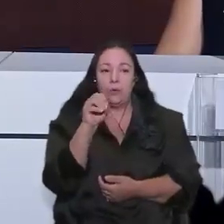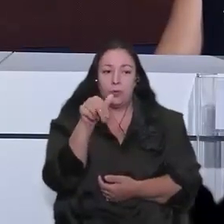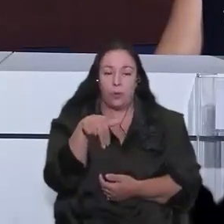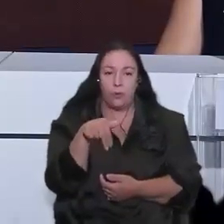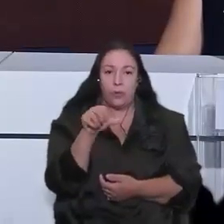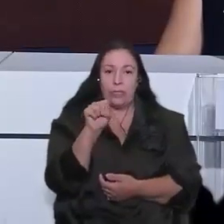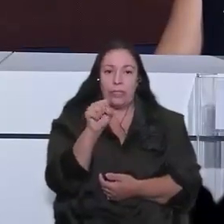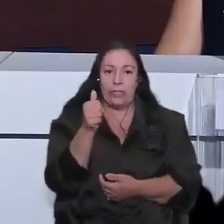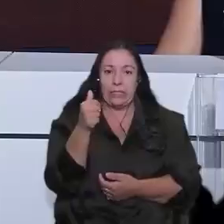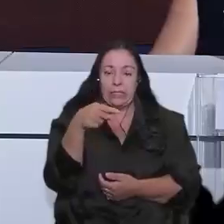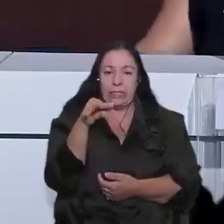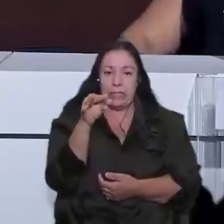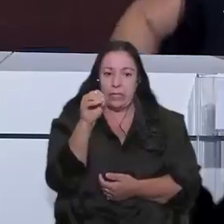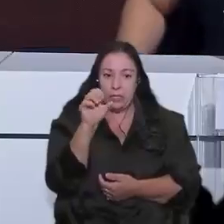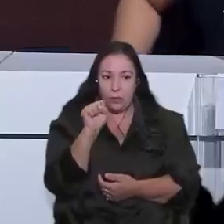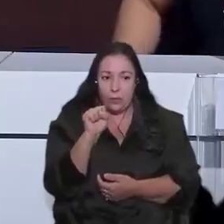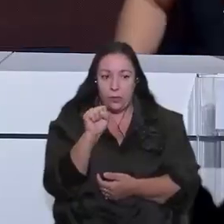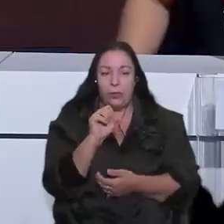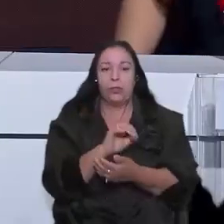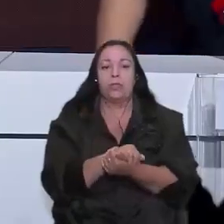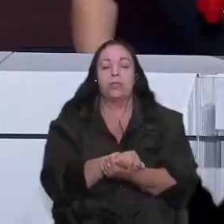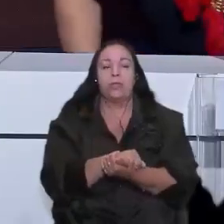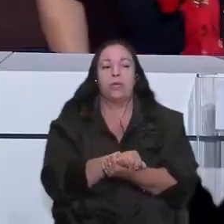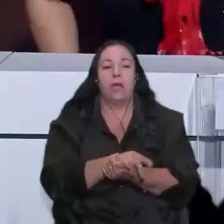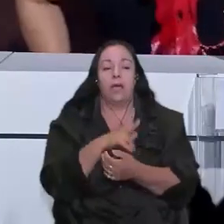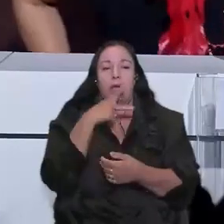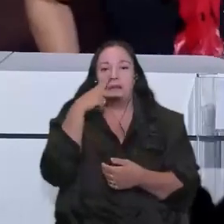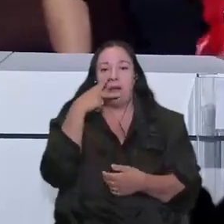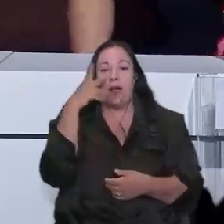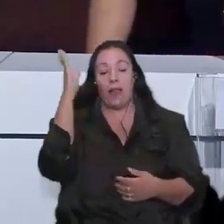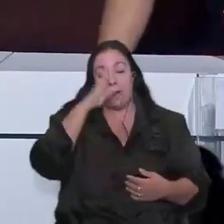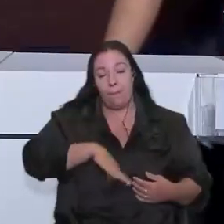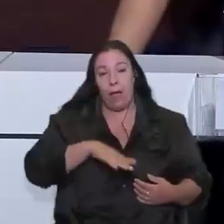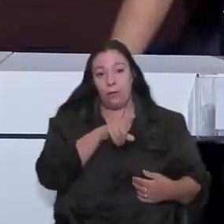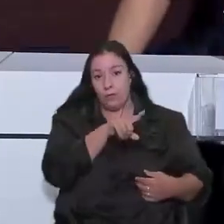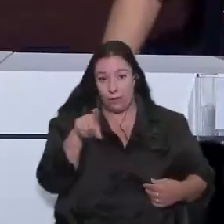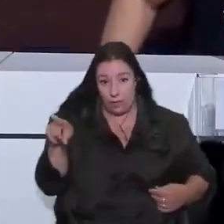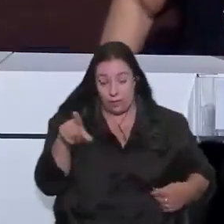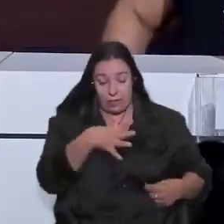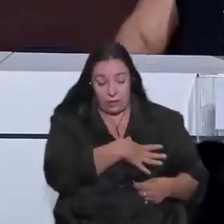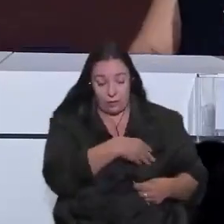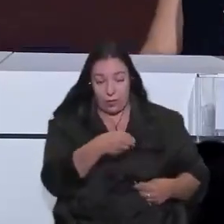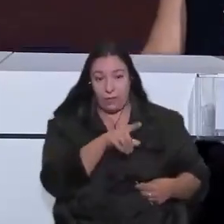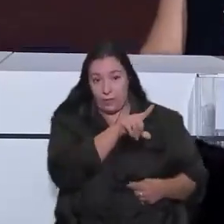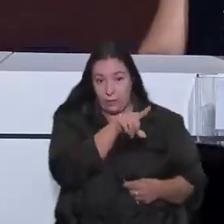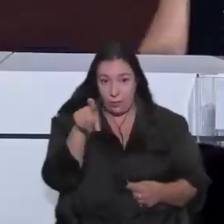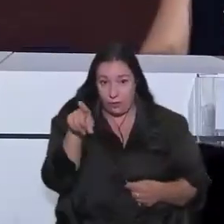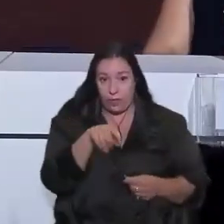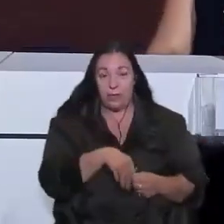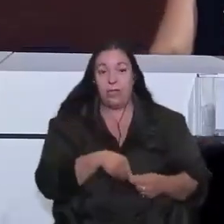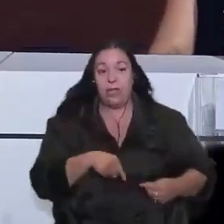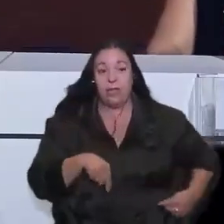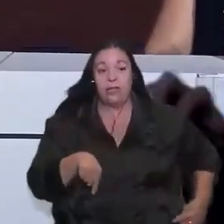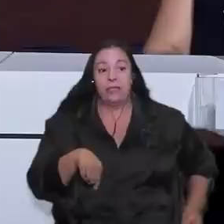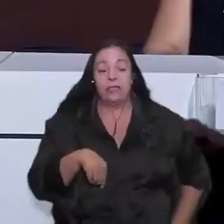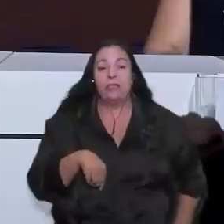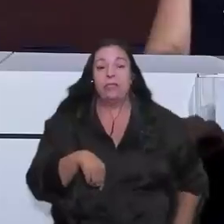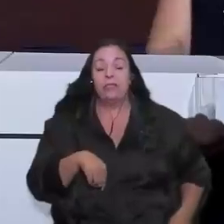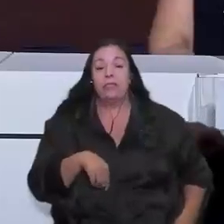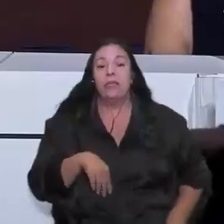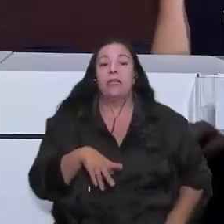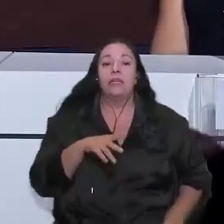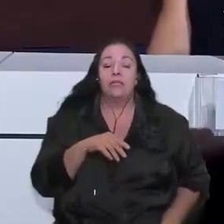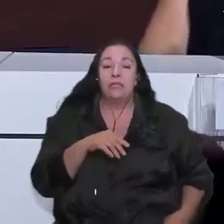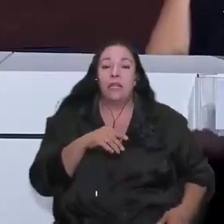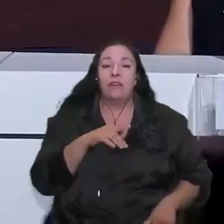desgraça, porque ela concretamente diz mal de vocês e dos vossos filhos, parecendo uma desgraça, é na